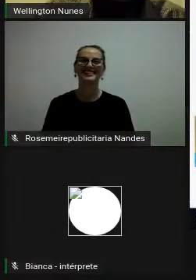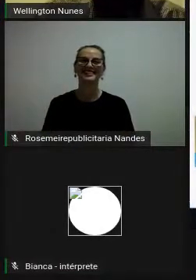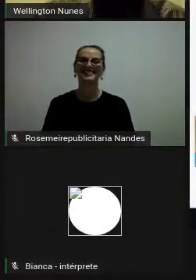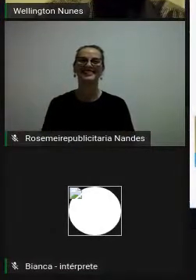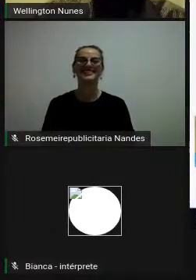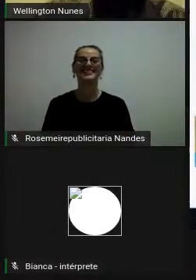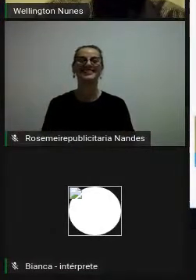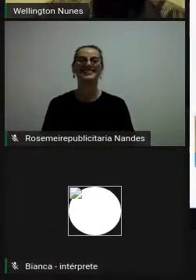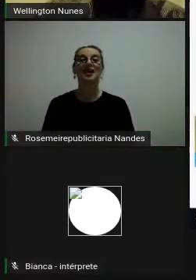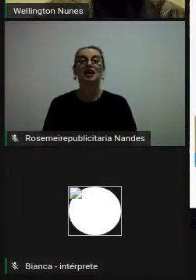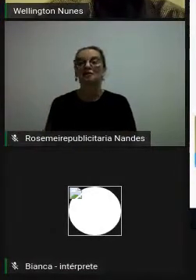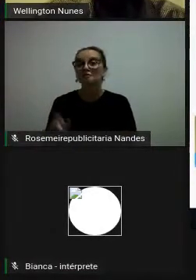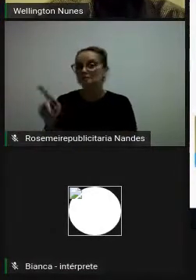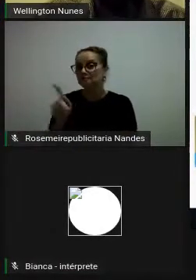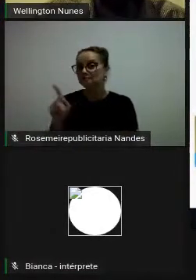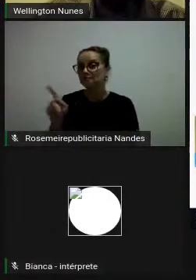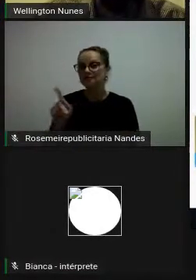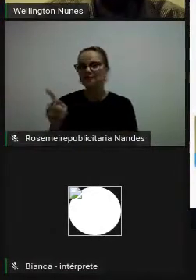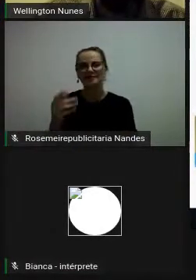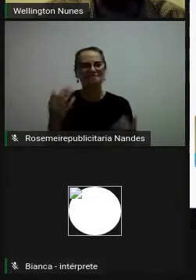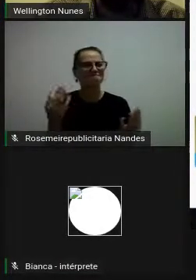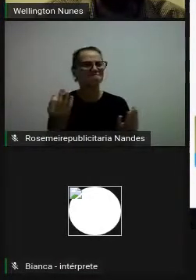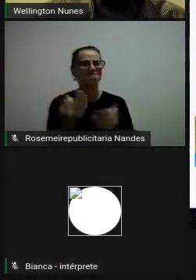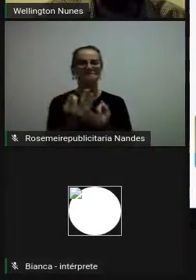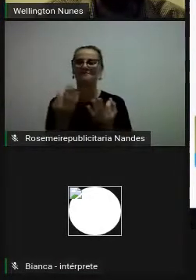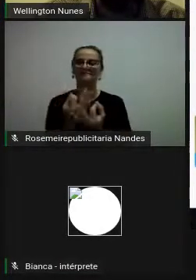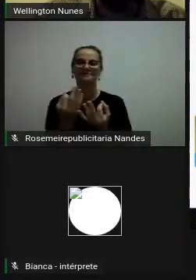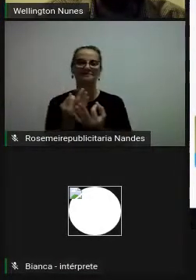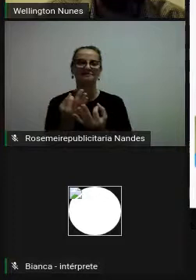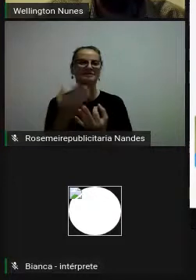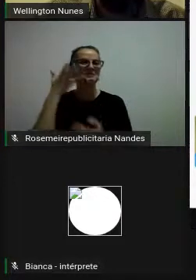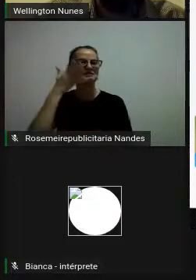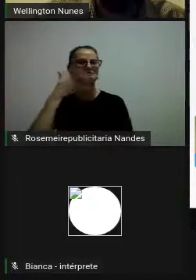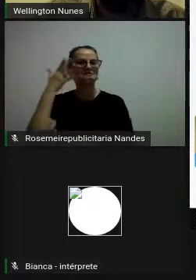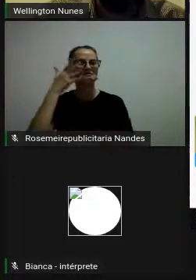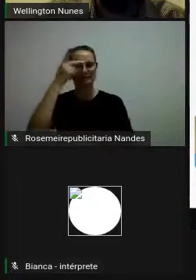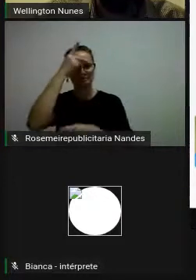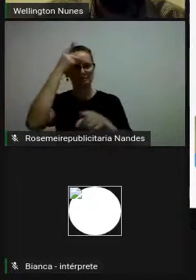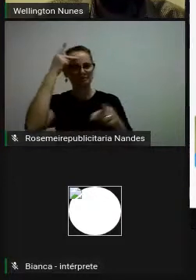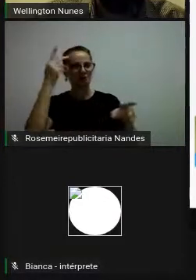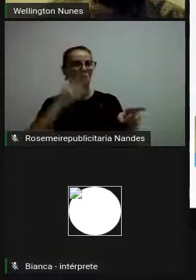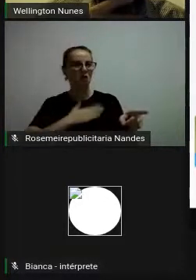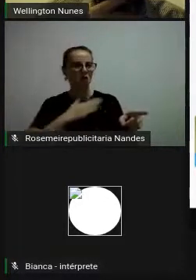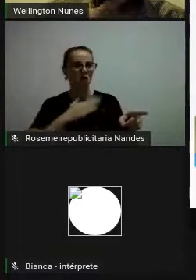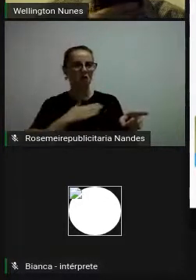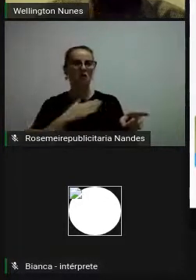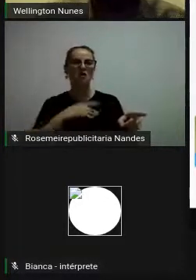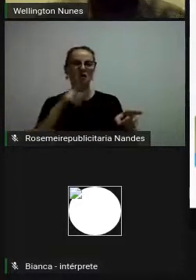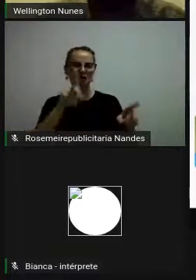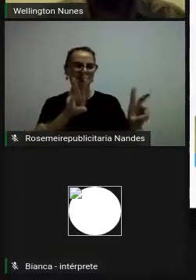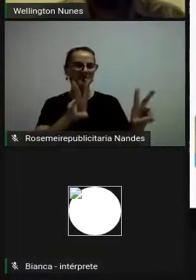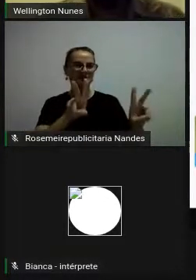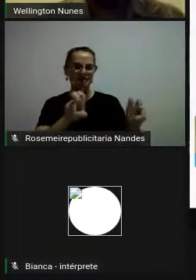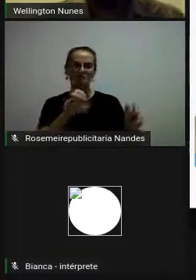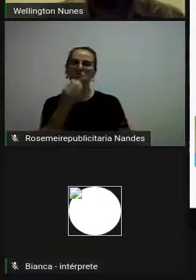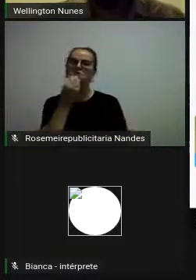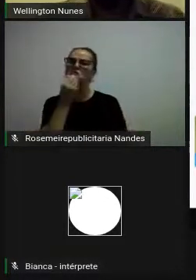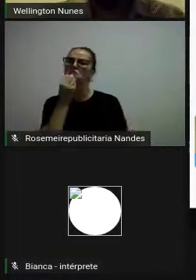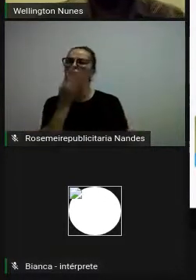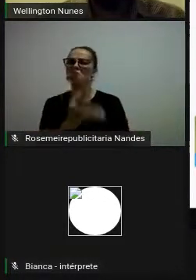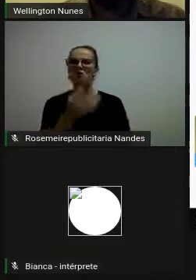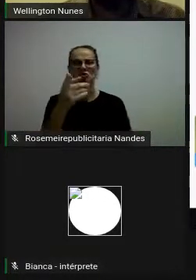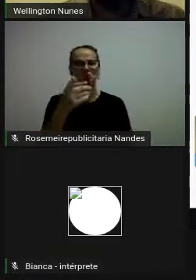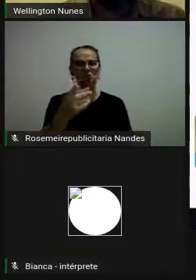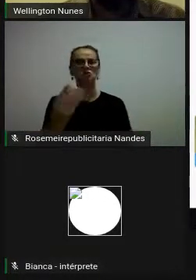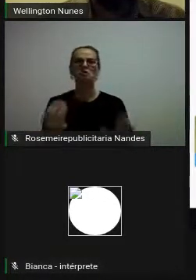Professor, foi excelente sua palestra. Para quem gosta de geoprocessamento de modo geral, foi muito bom. O senhor fez